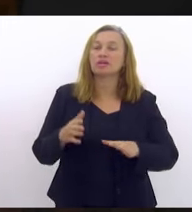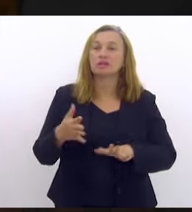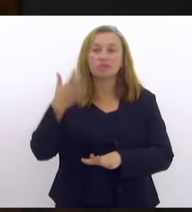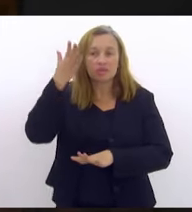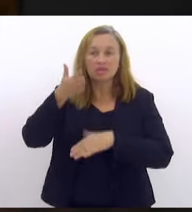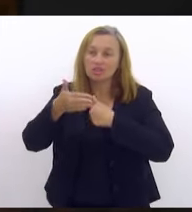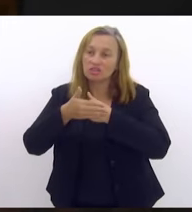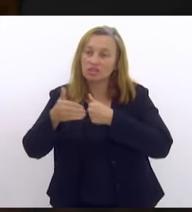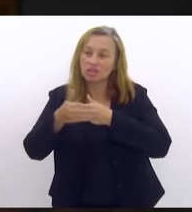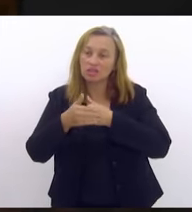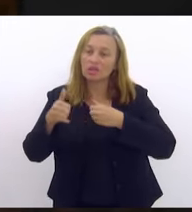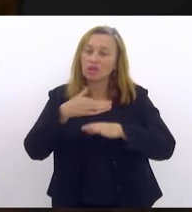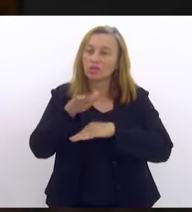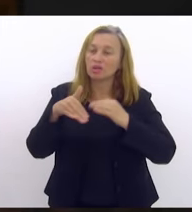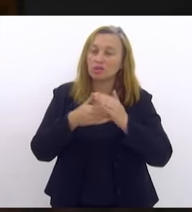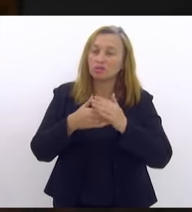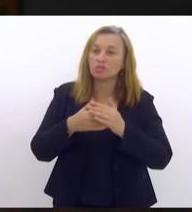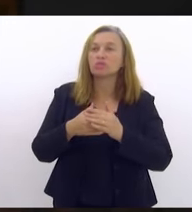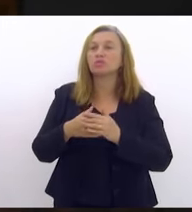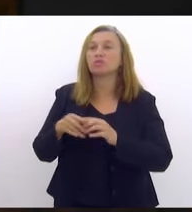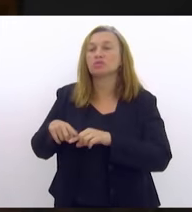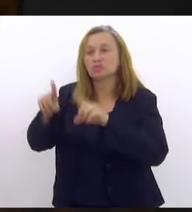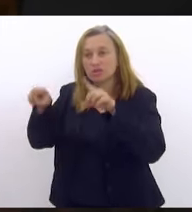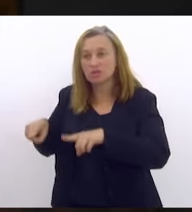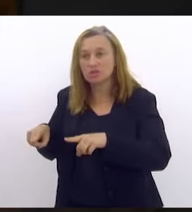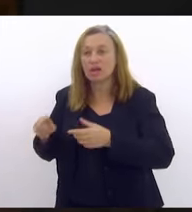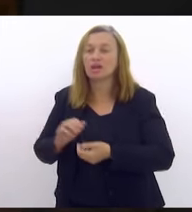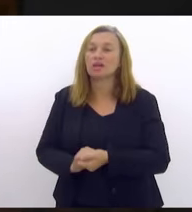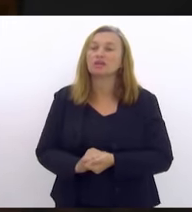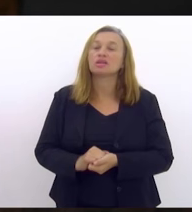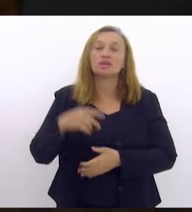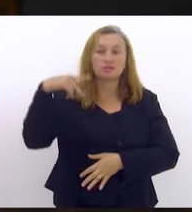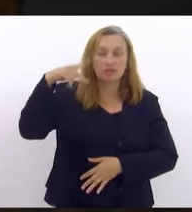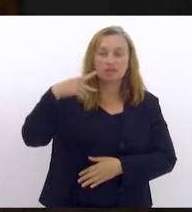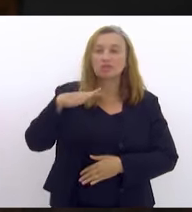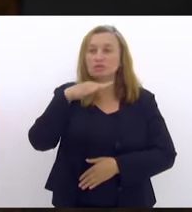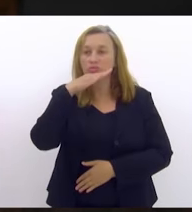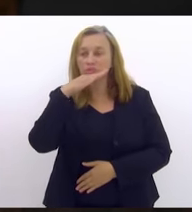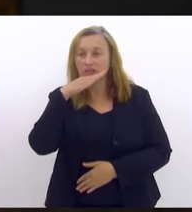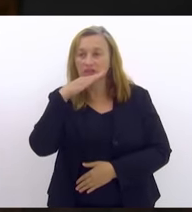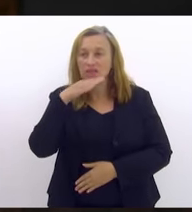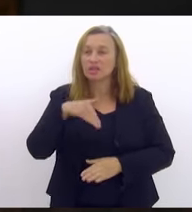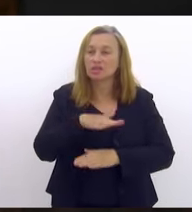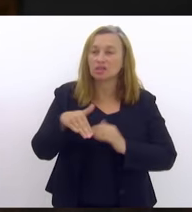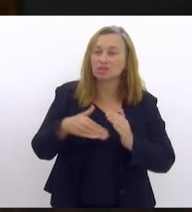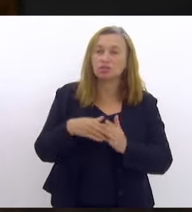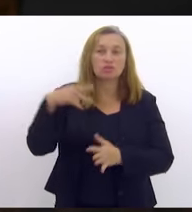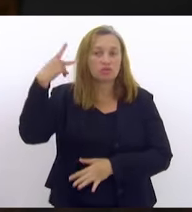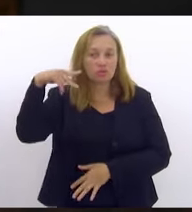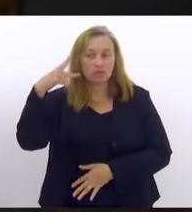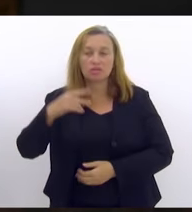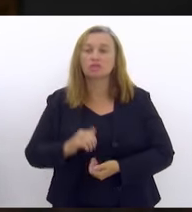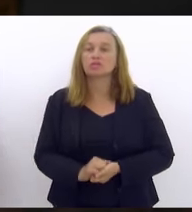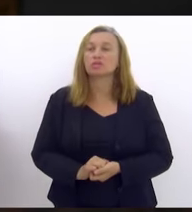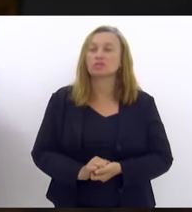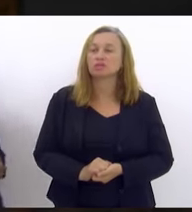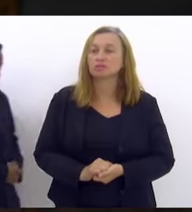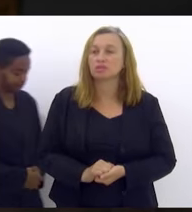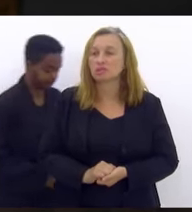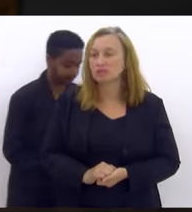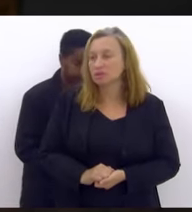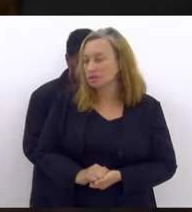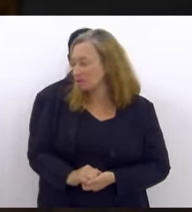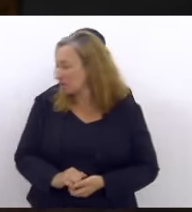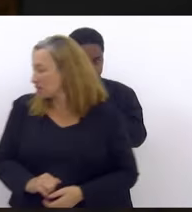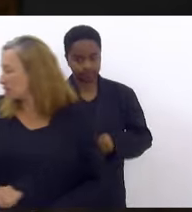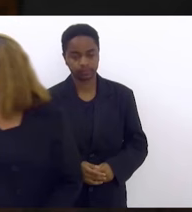muito carinho para todos os colaboradores, né, da Câmara dos Vereadores de Mangaratiba, a todos os vereadores, como todos,